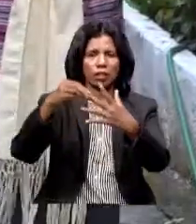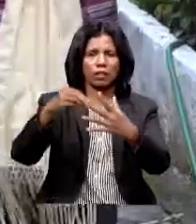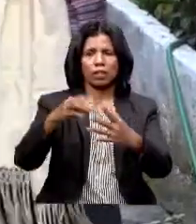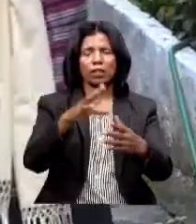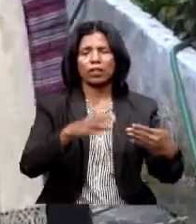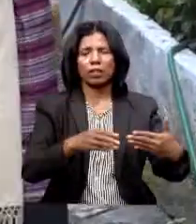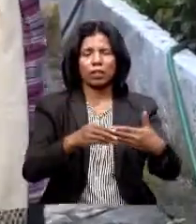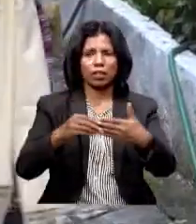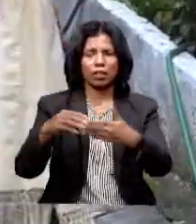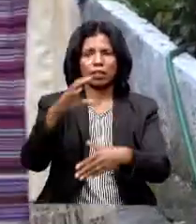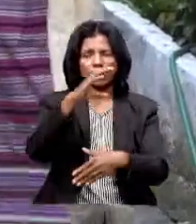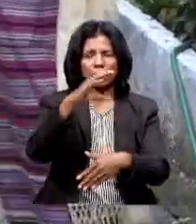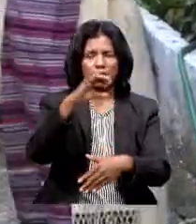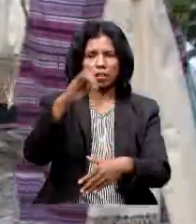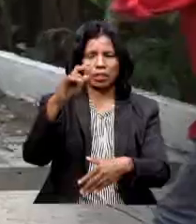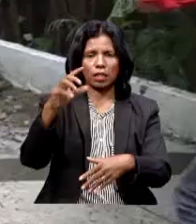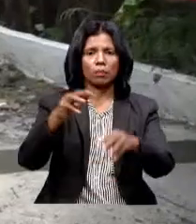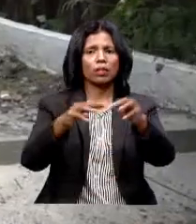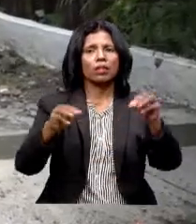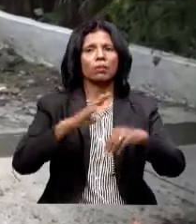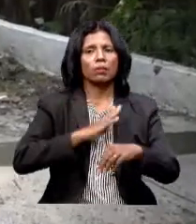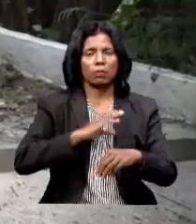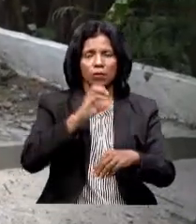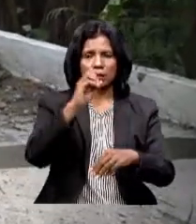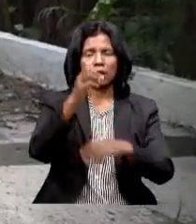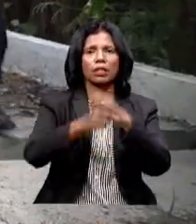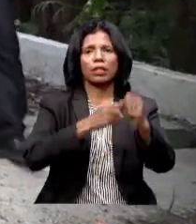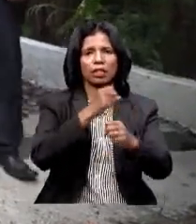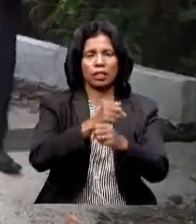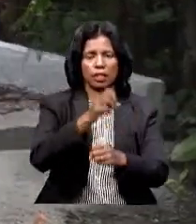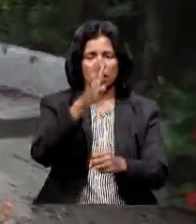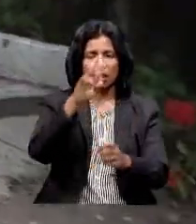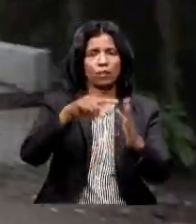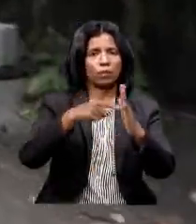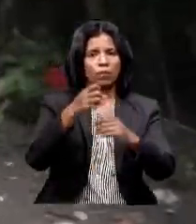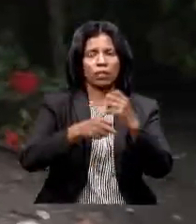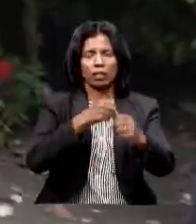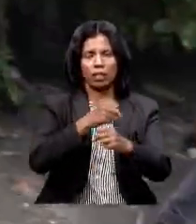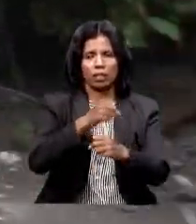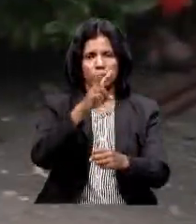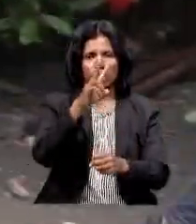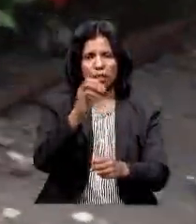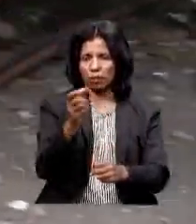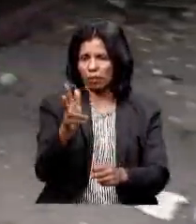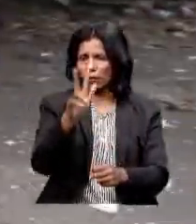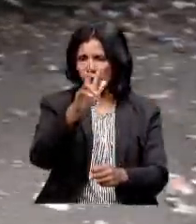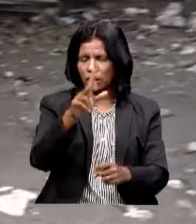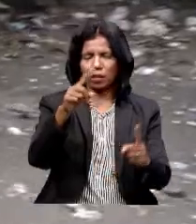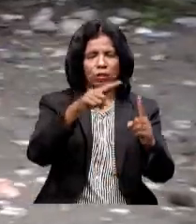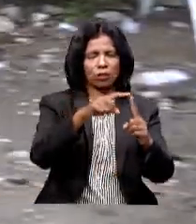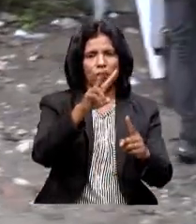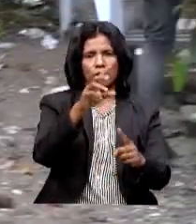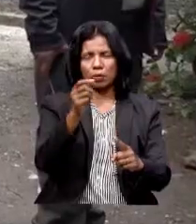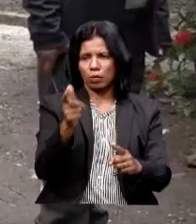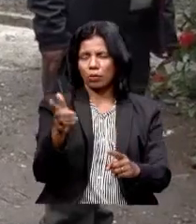Câmara Comércio e Indústria município de Bobonaro, durante Tinanghat, Hahu Husitina Ringua Rua Nulur Sintolo, Toringua Rua Nulur